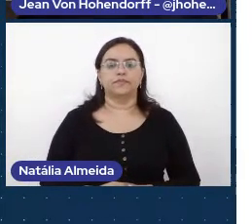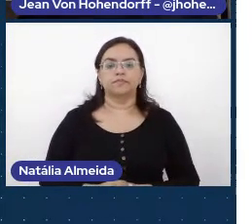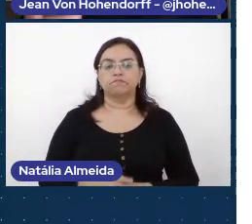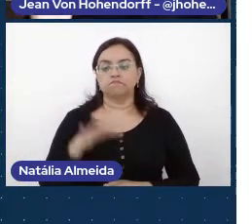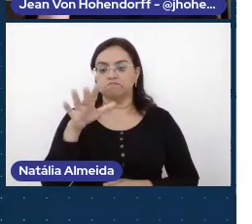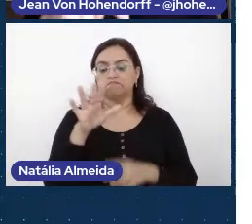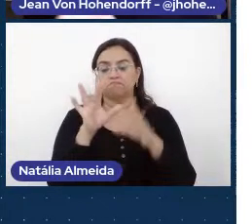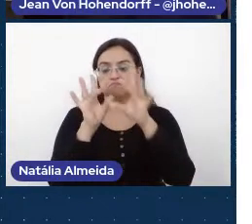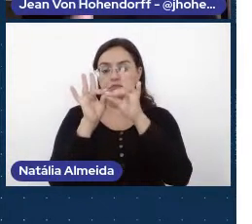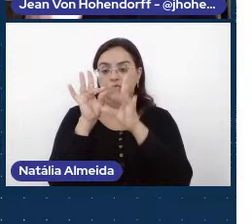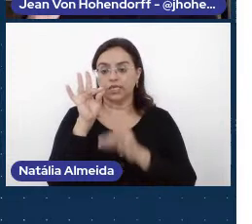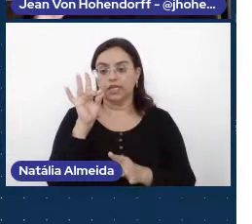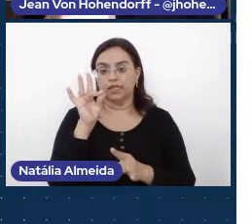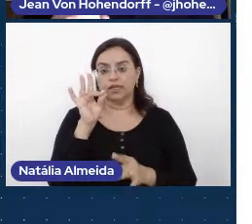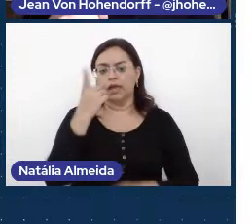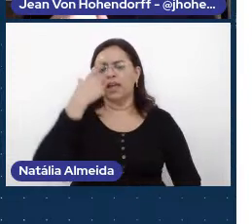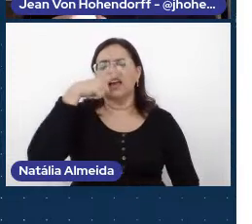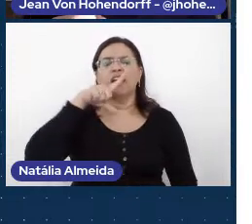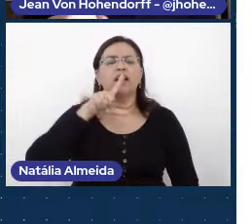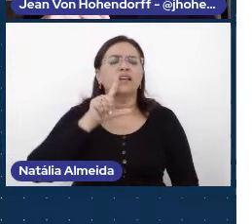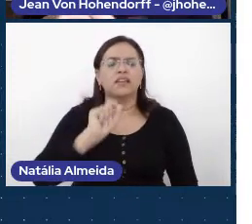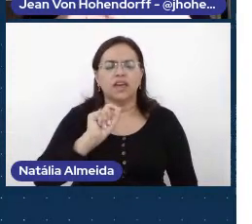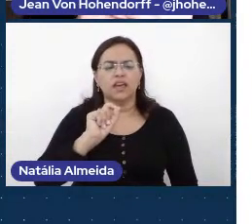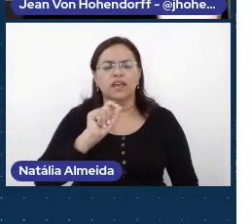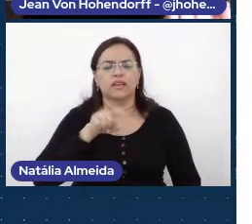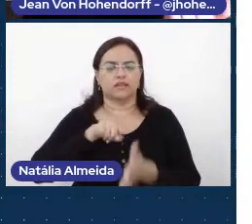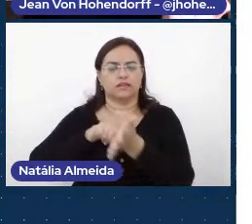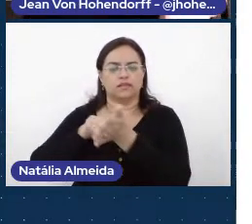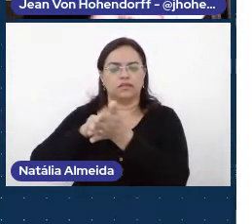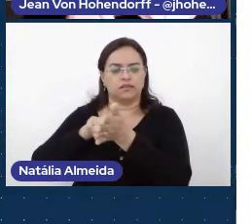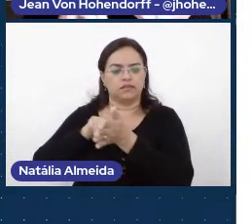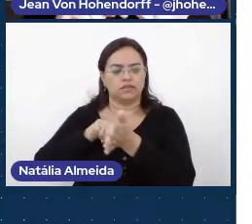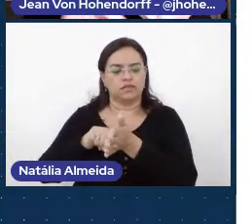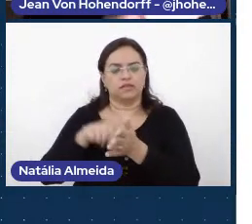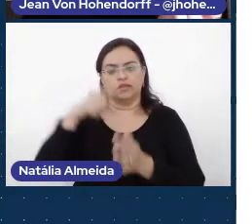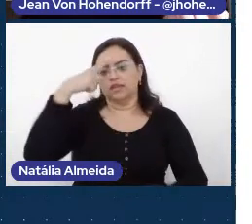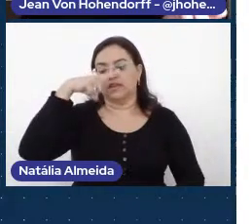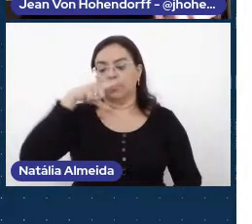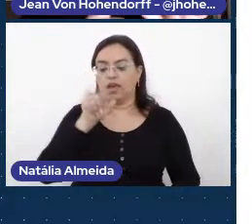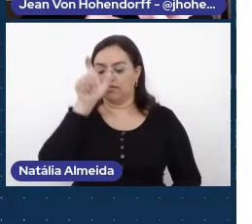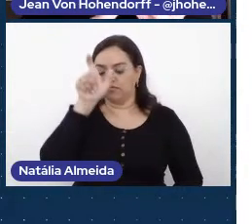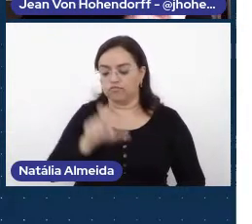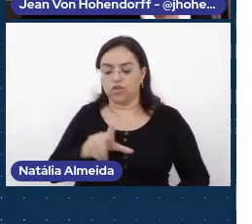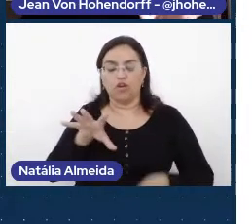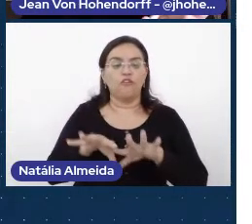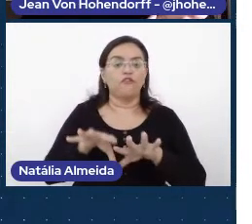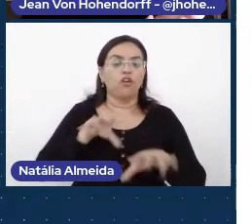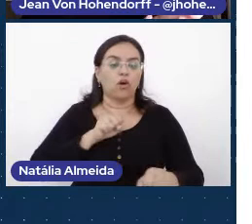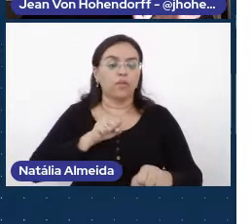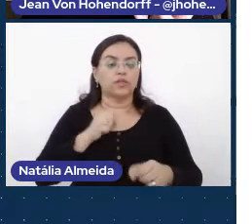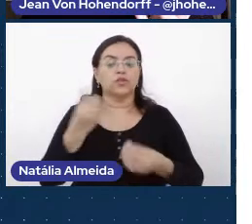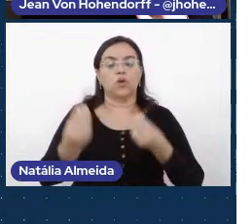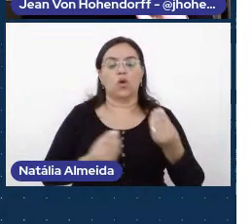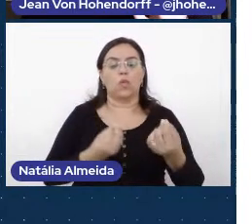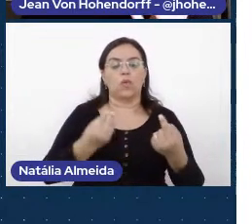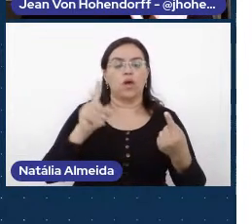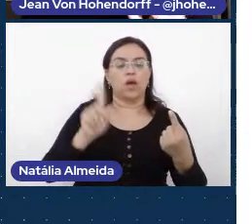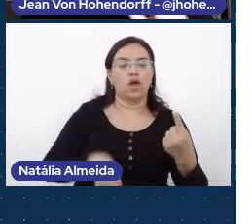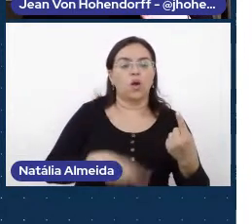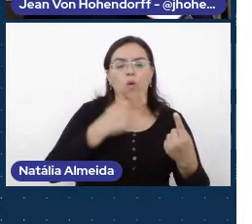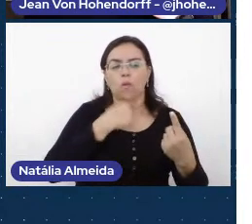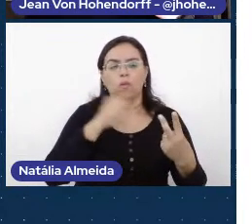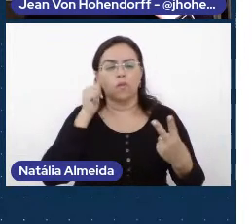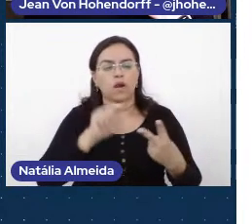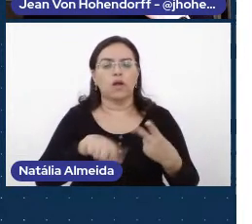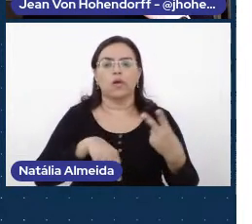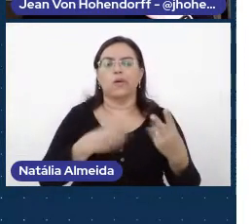especificação, né, de quem conduziu a coleta e análise de dados, dizer qual é a formação acadêmica, o gênero, o papel dentro da equipe de